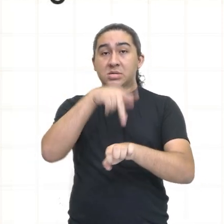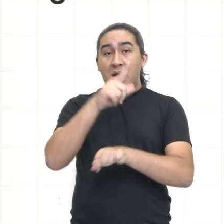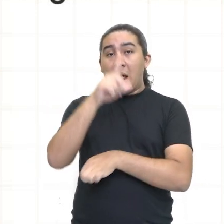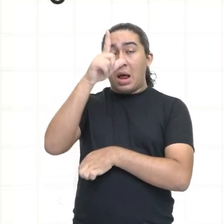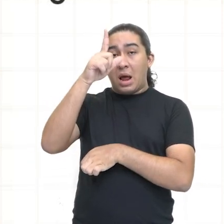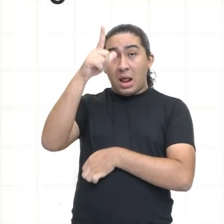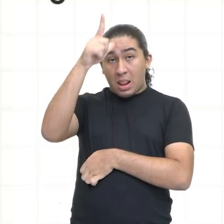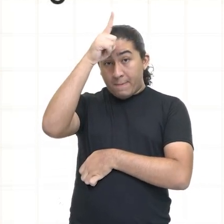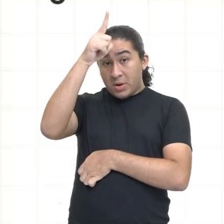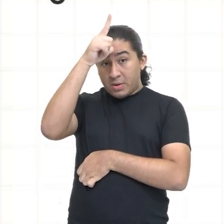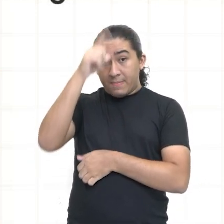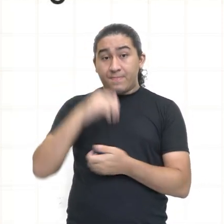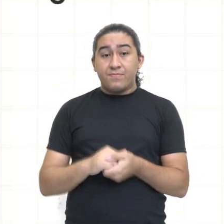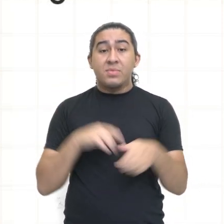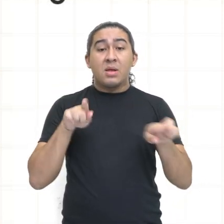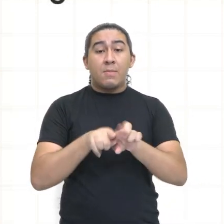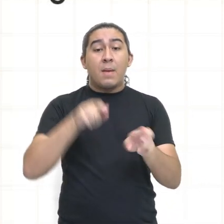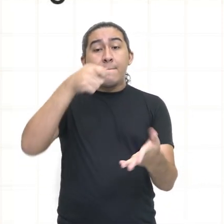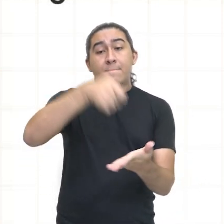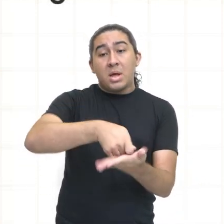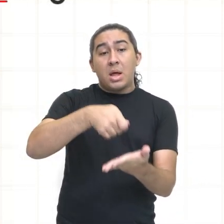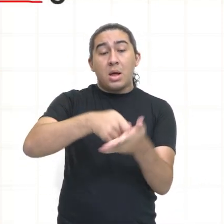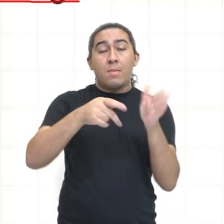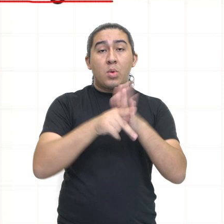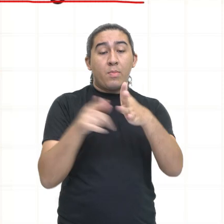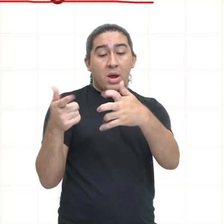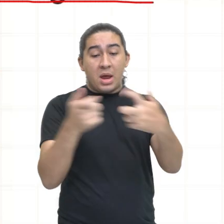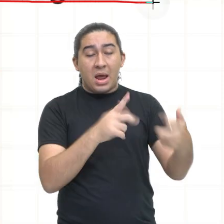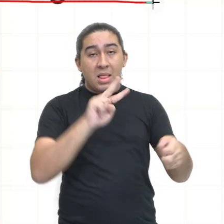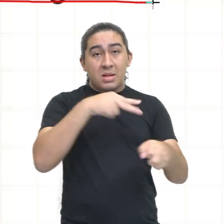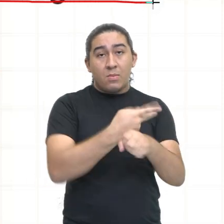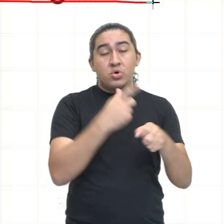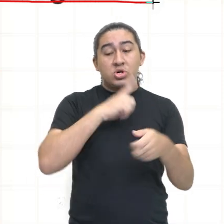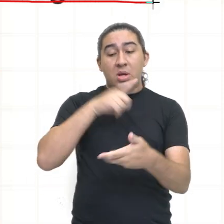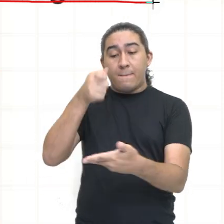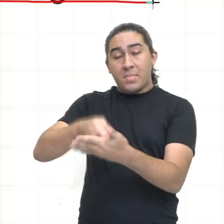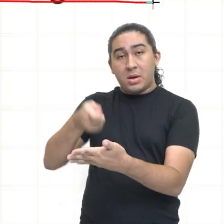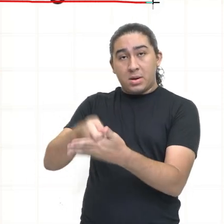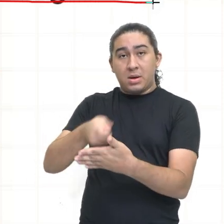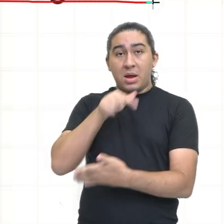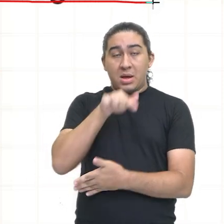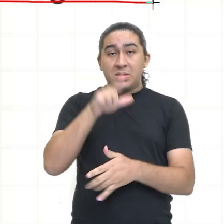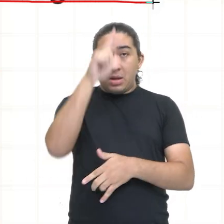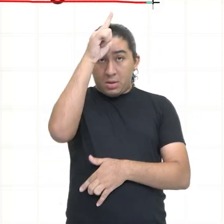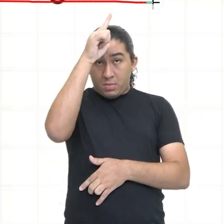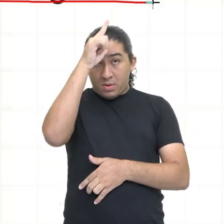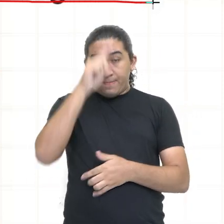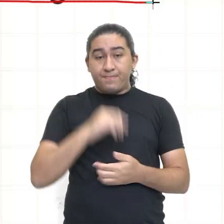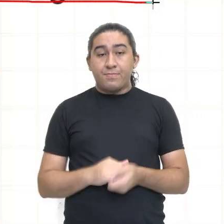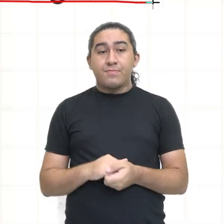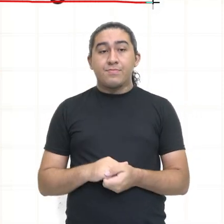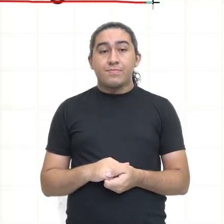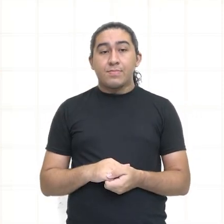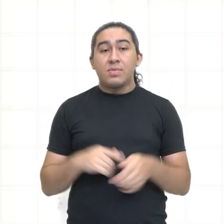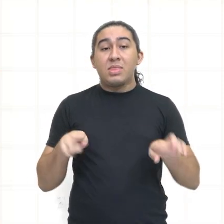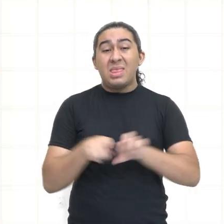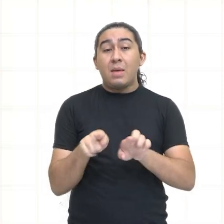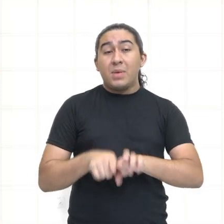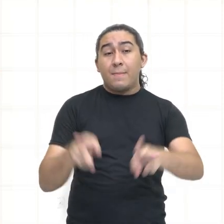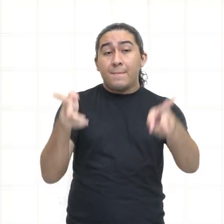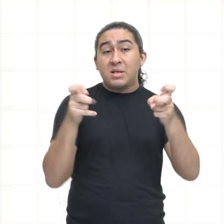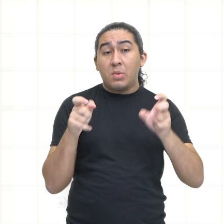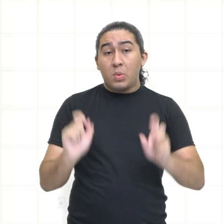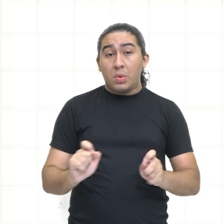Alemanha. Estabelecer o pagamento de reparações de guerra pela Alemanha. Além disso, vamos